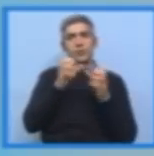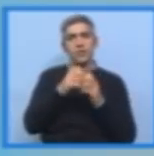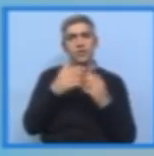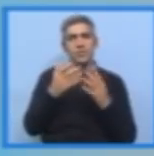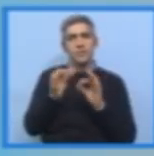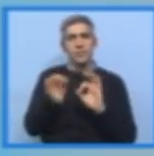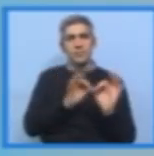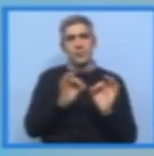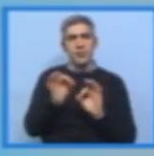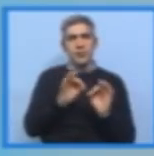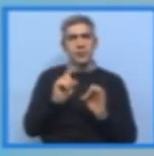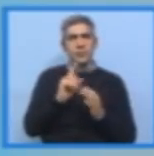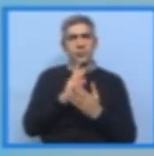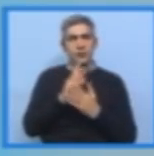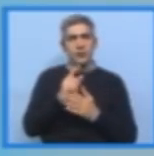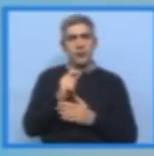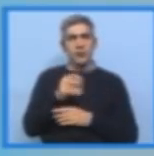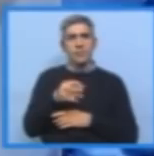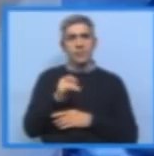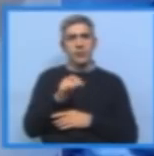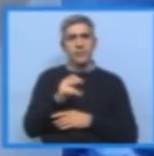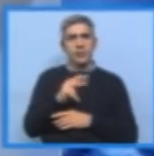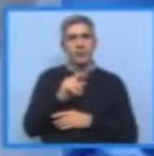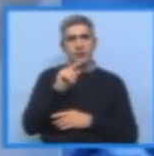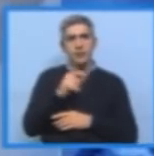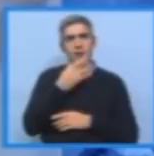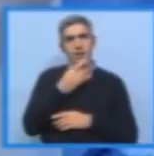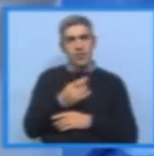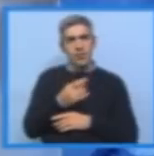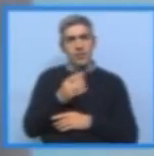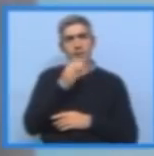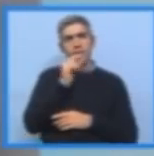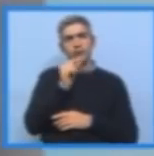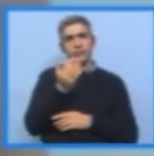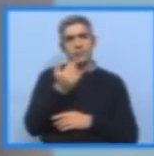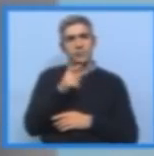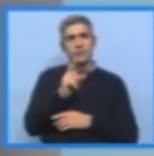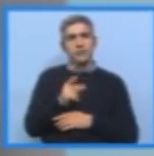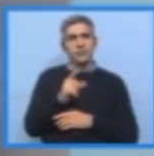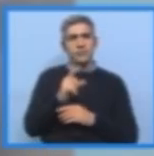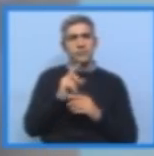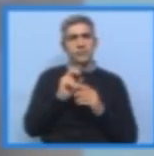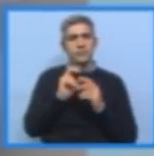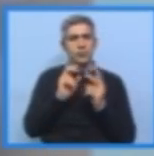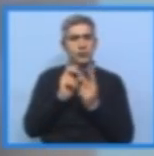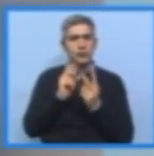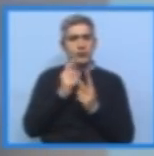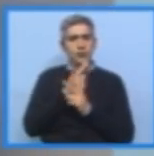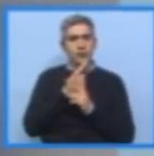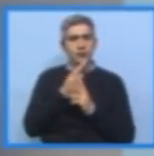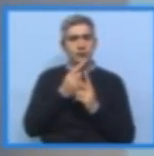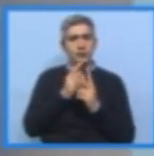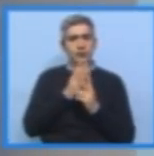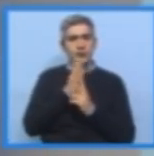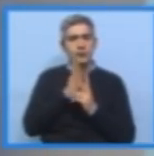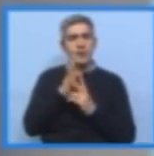momento a preparar não só a Epifania como o Natal, não é? Fale-nos um bocadinho desta dicotomia ou deste